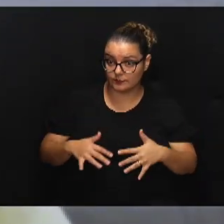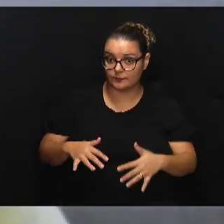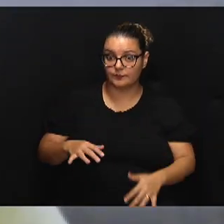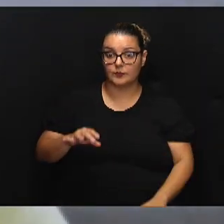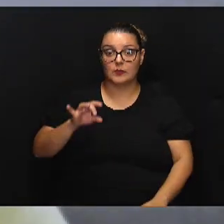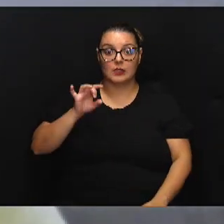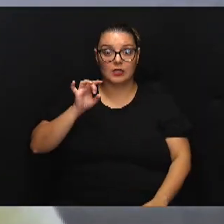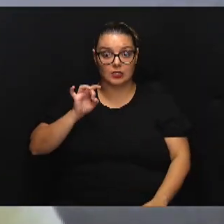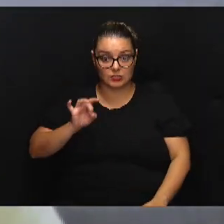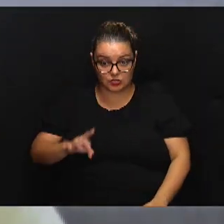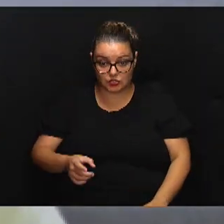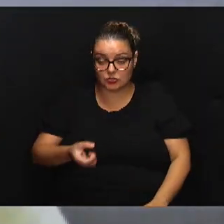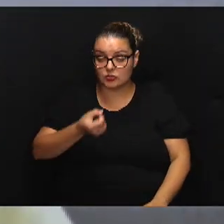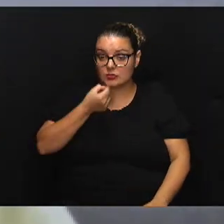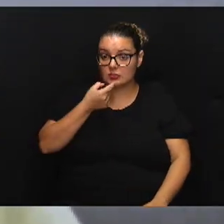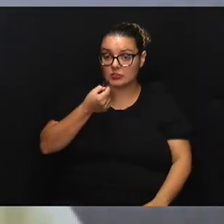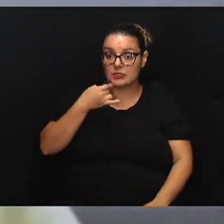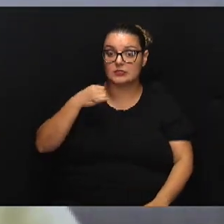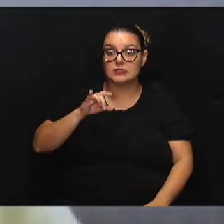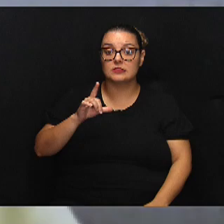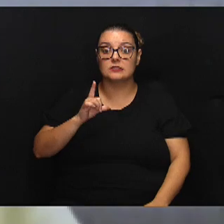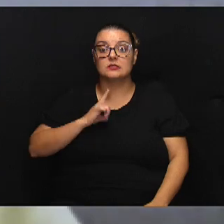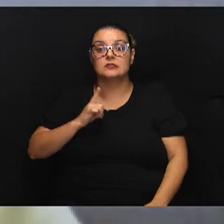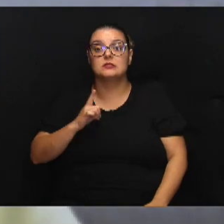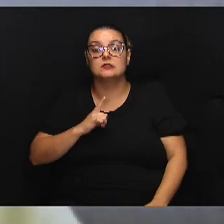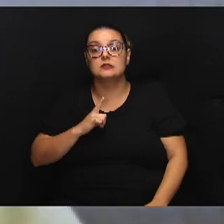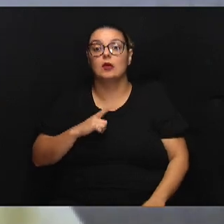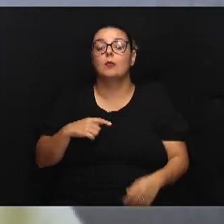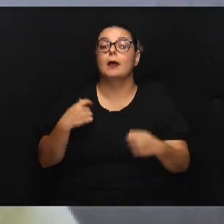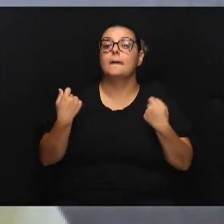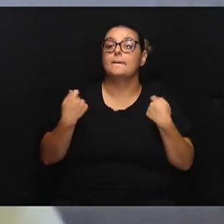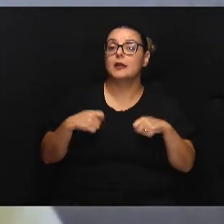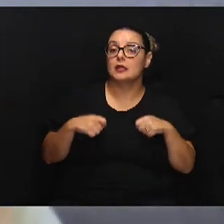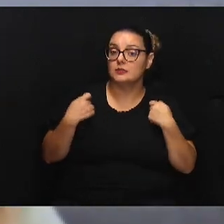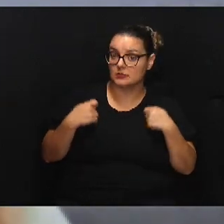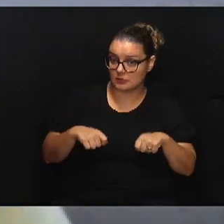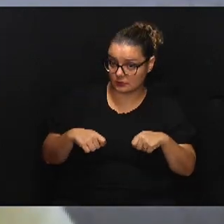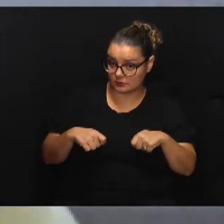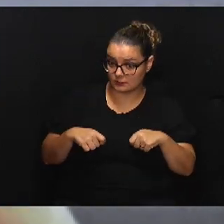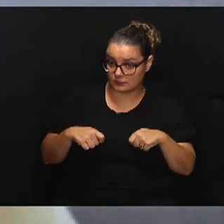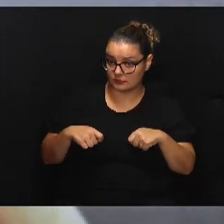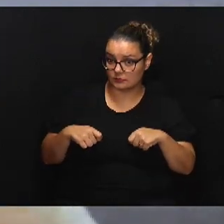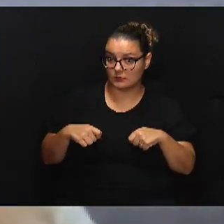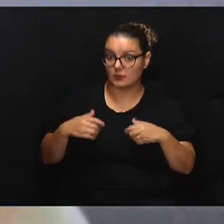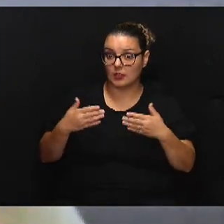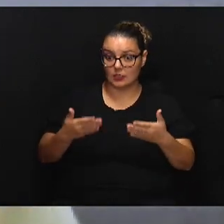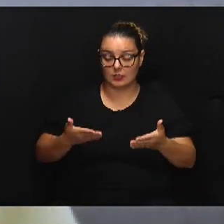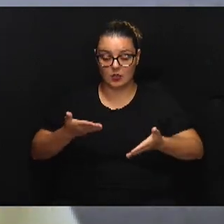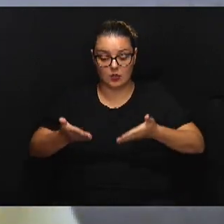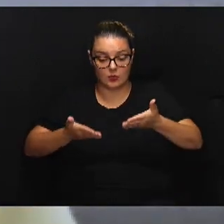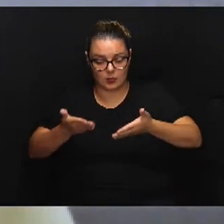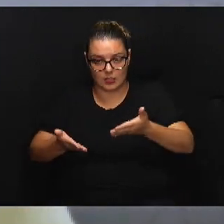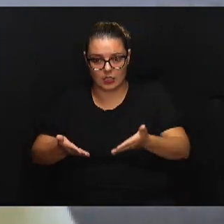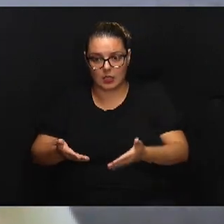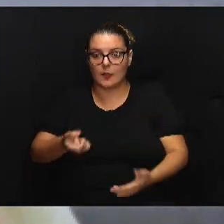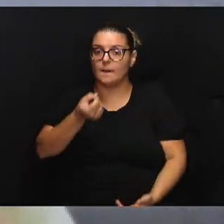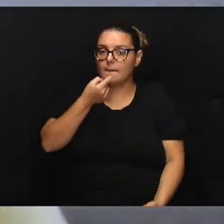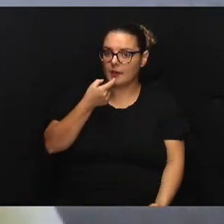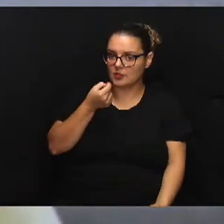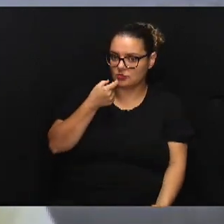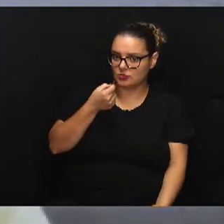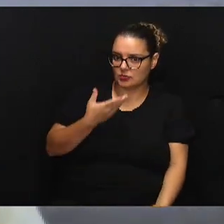irá tomar remédio se ele tiver uma necessidade. Então, aí está um tratamento